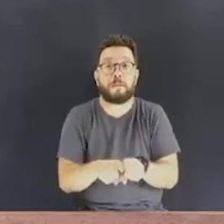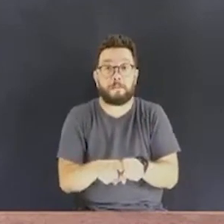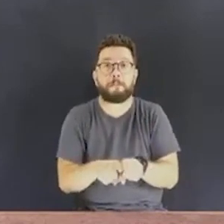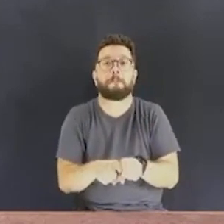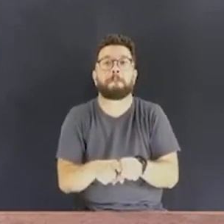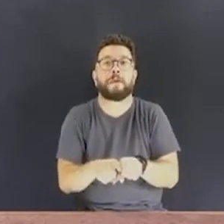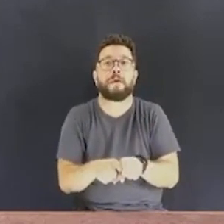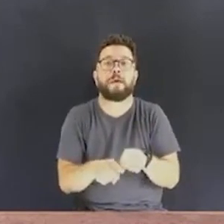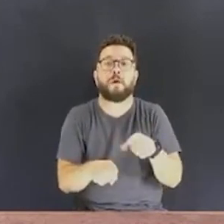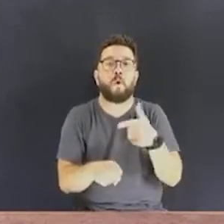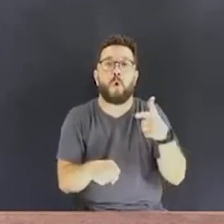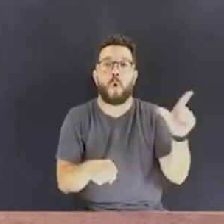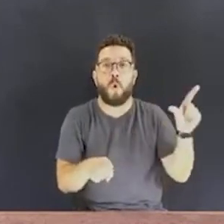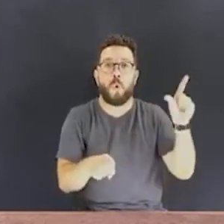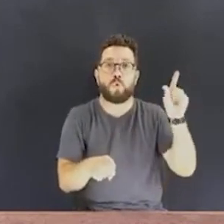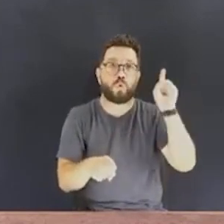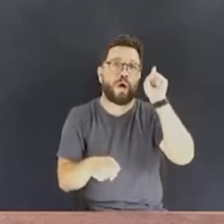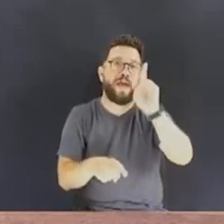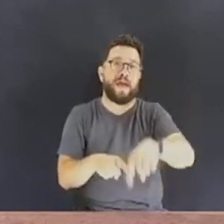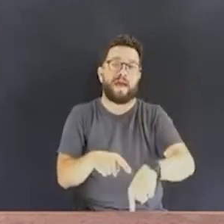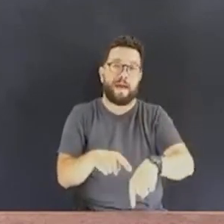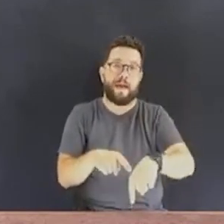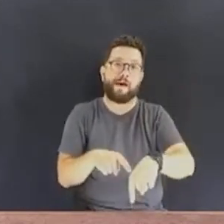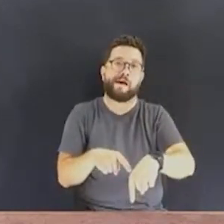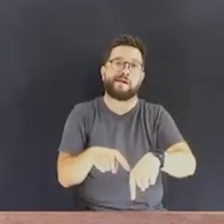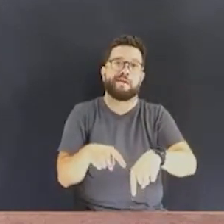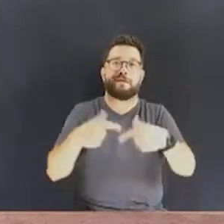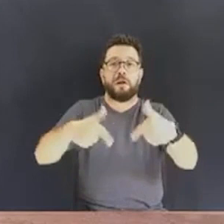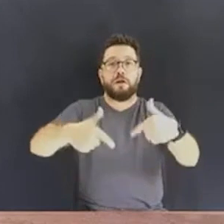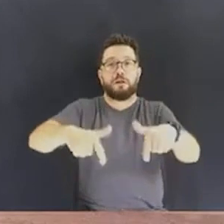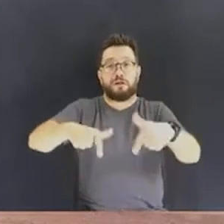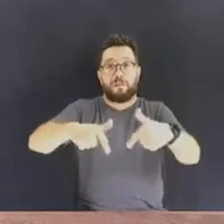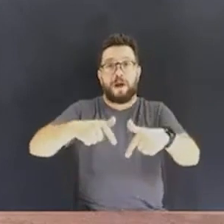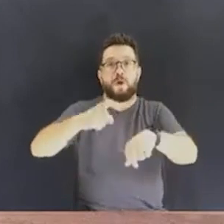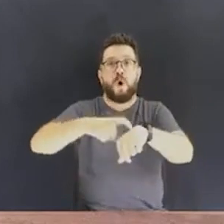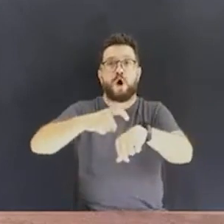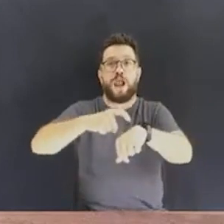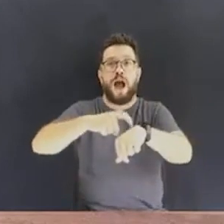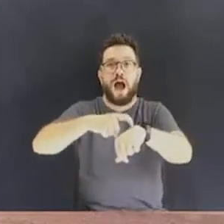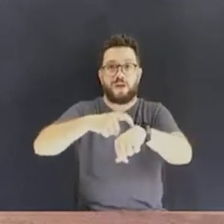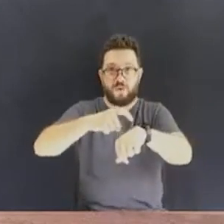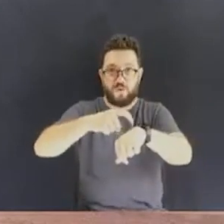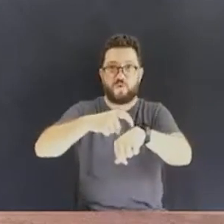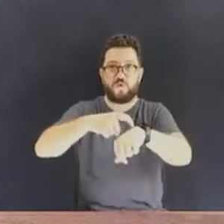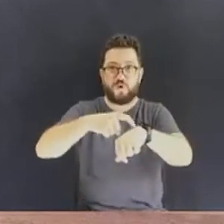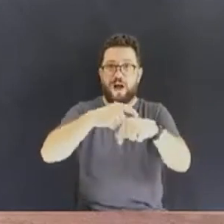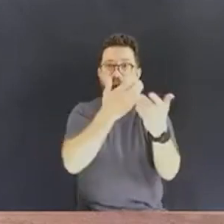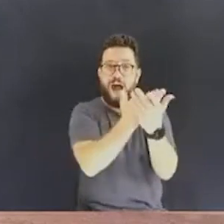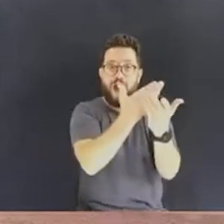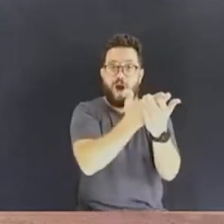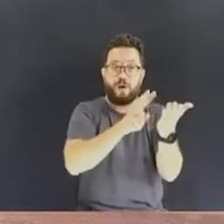contraturno. Nossas escolas, como já dito pelo prefeito Rafael Greca, elas terão um contraturno, um